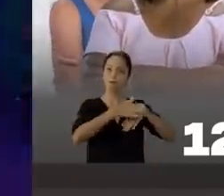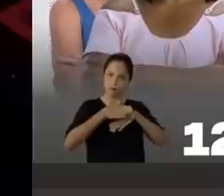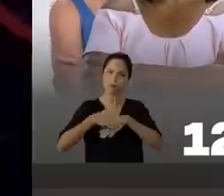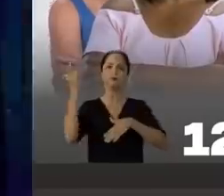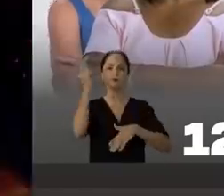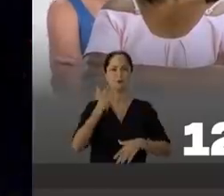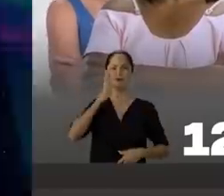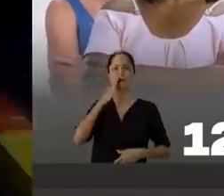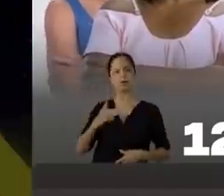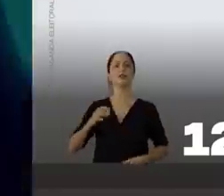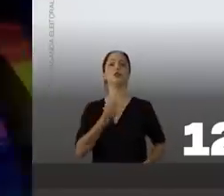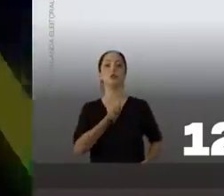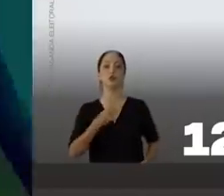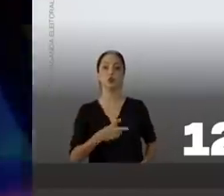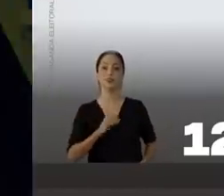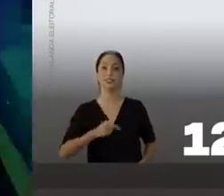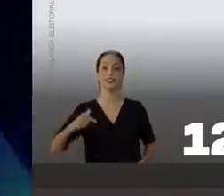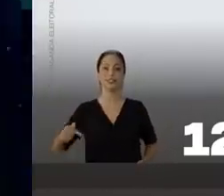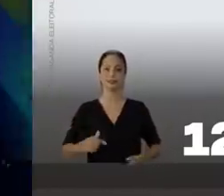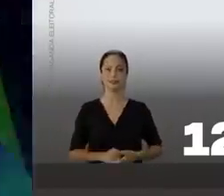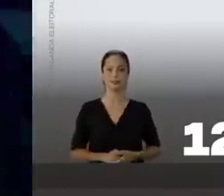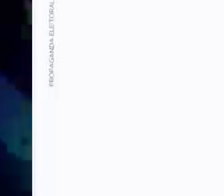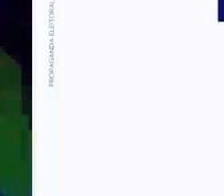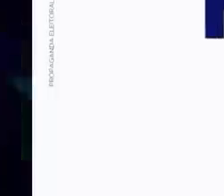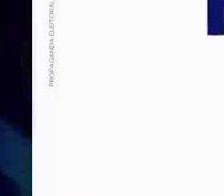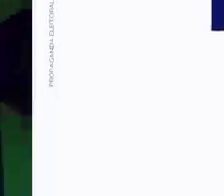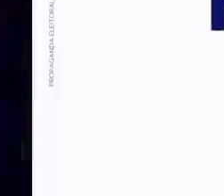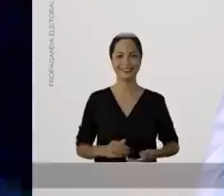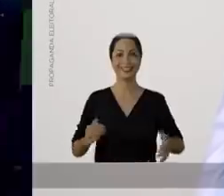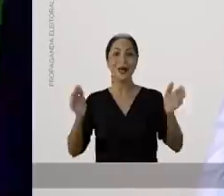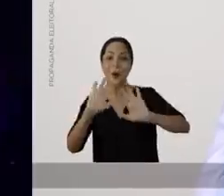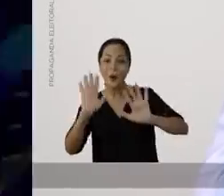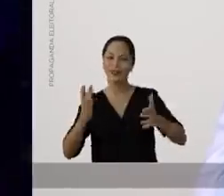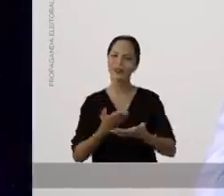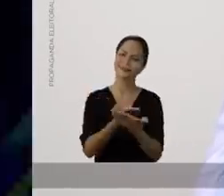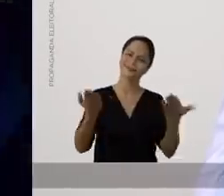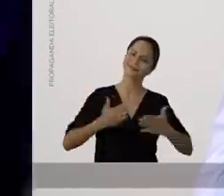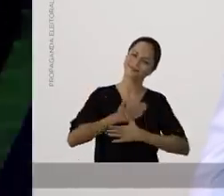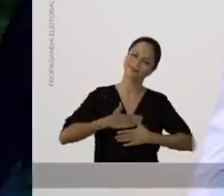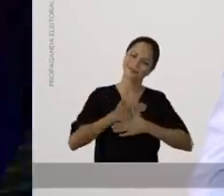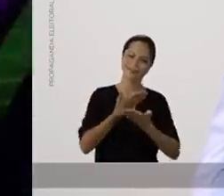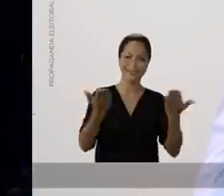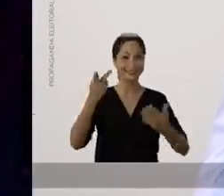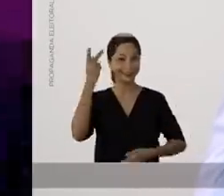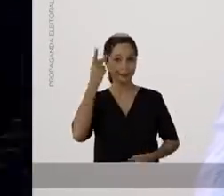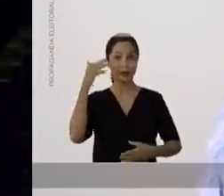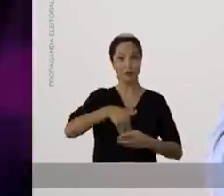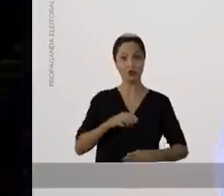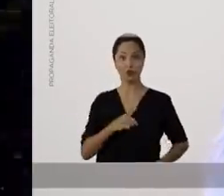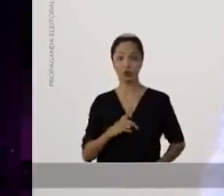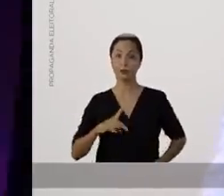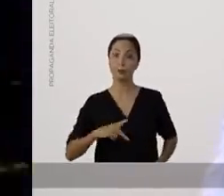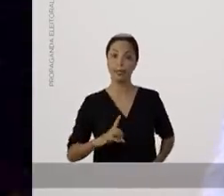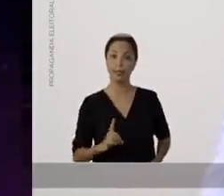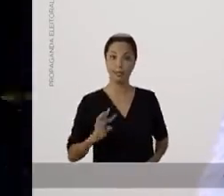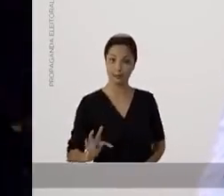que faz e não só promete. 12777. PDT 12. Alô, gente querida, turma boa de São Paulo.